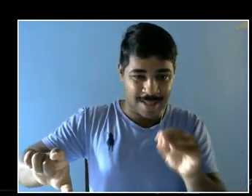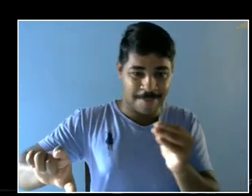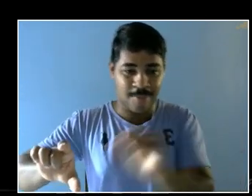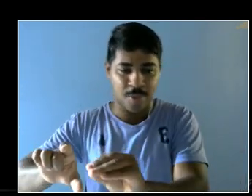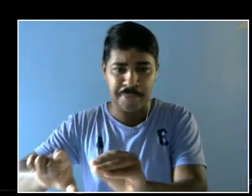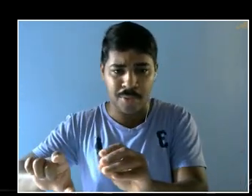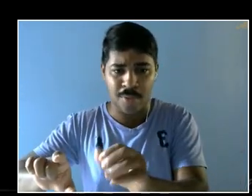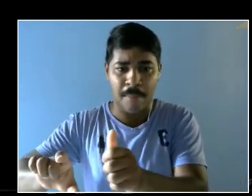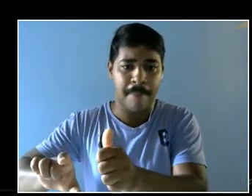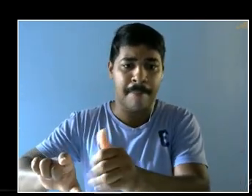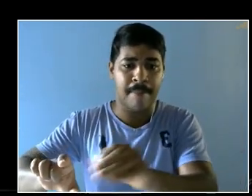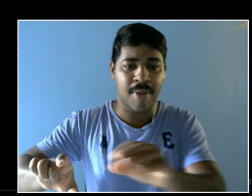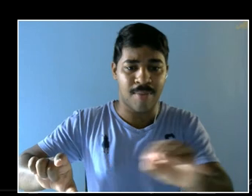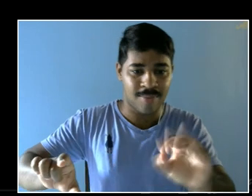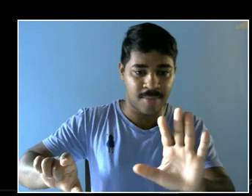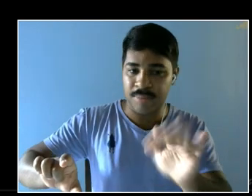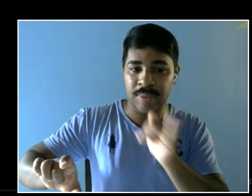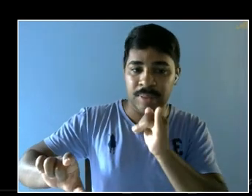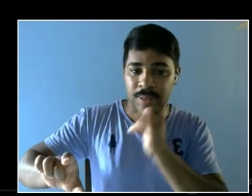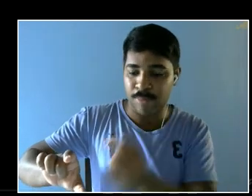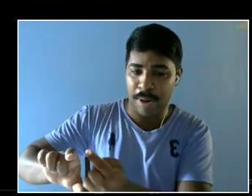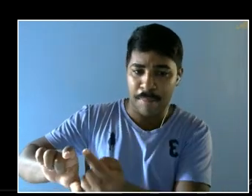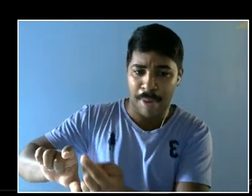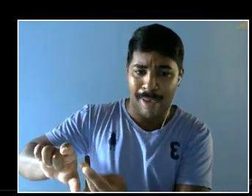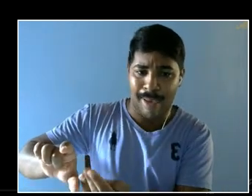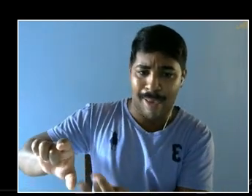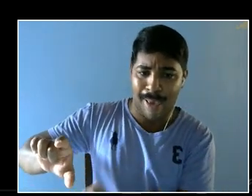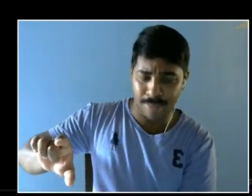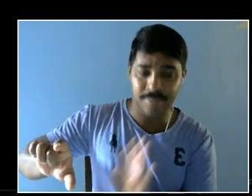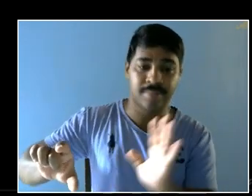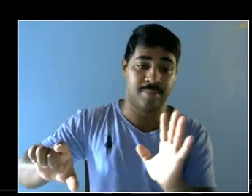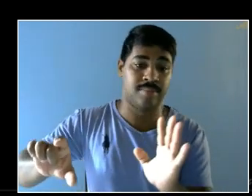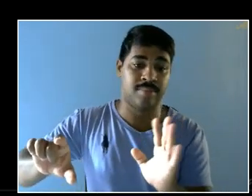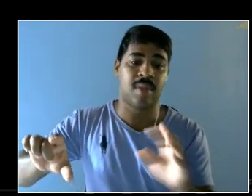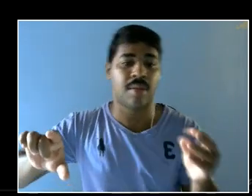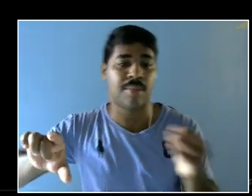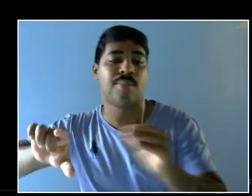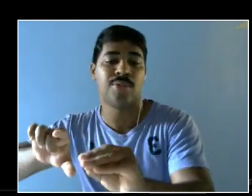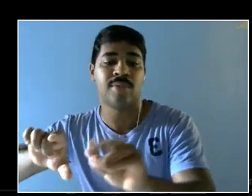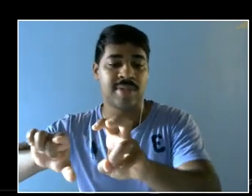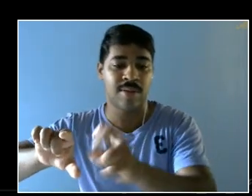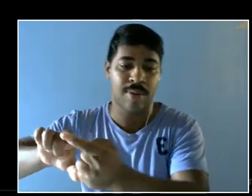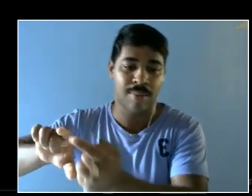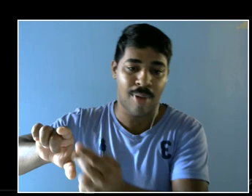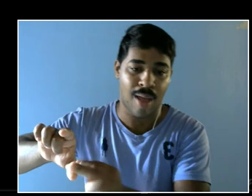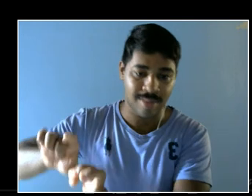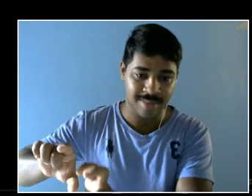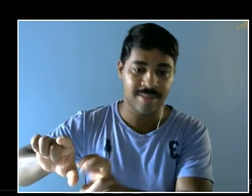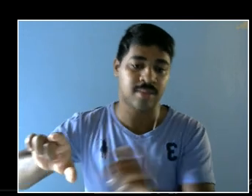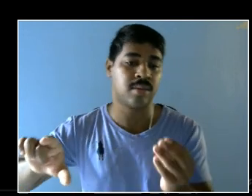até onde vai contar. Então, lembra lá o que contava até 10? No lugar do 10, vai ser a variável que o usuário